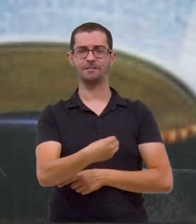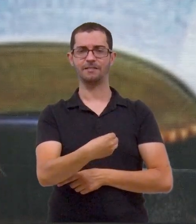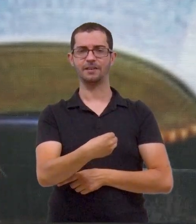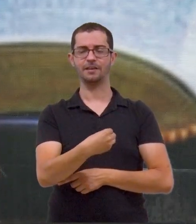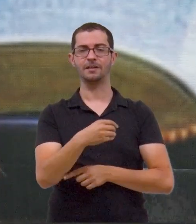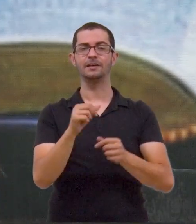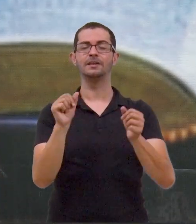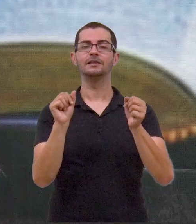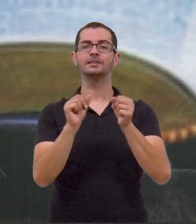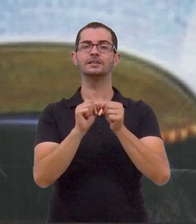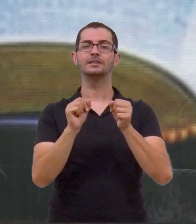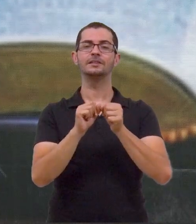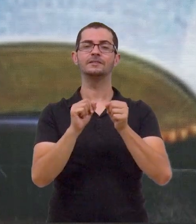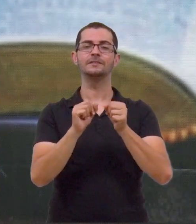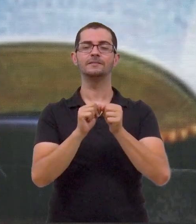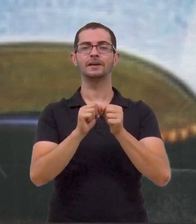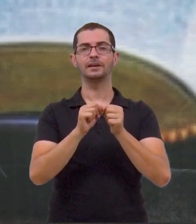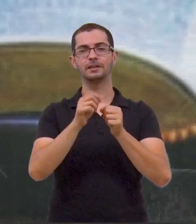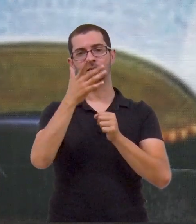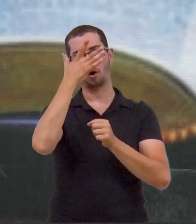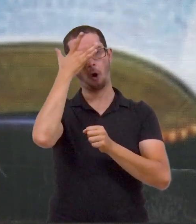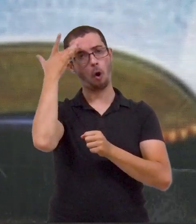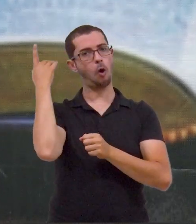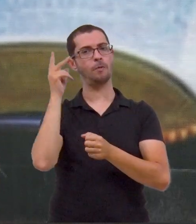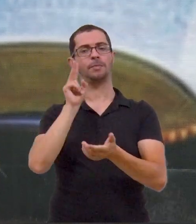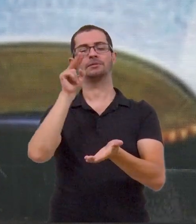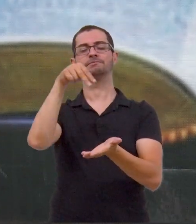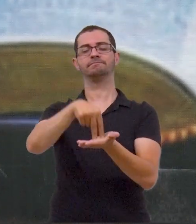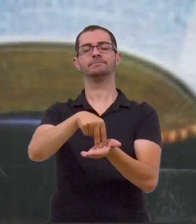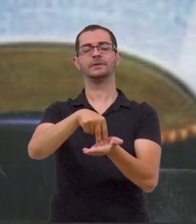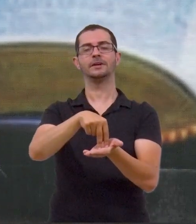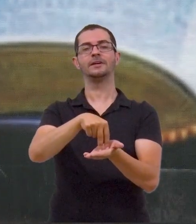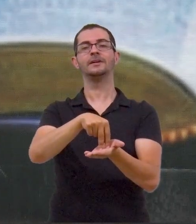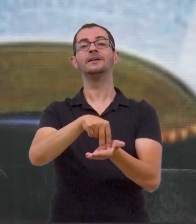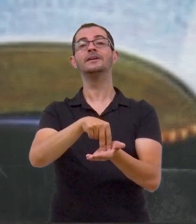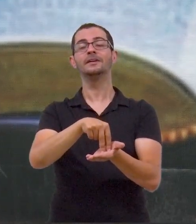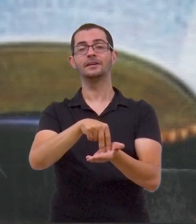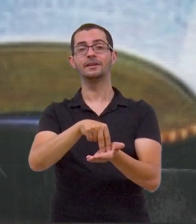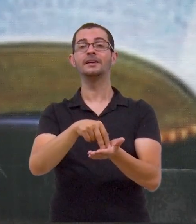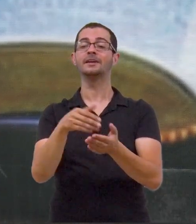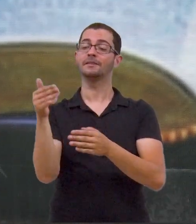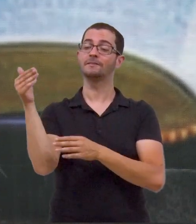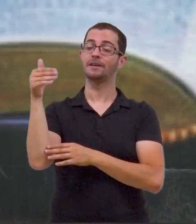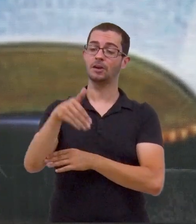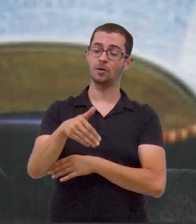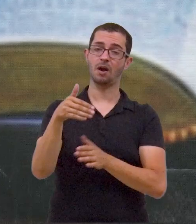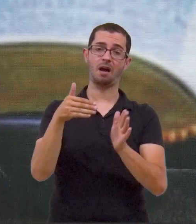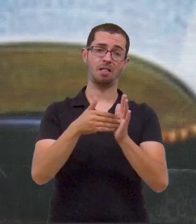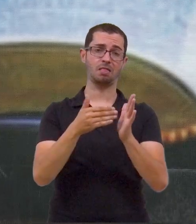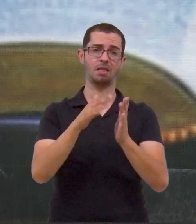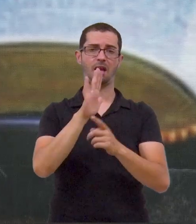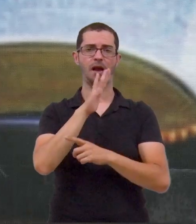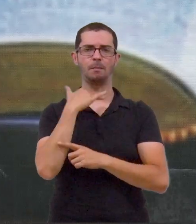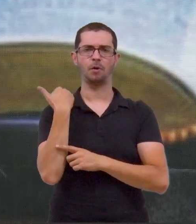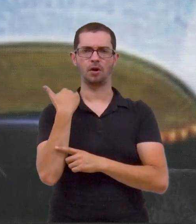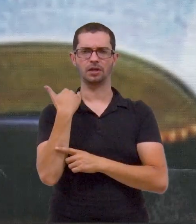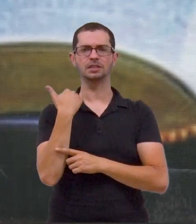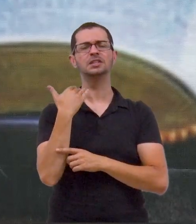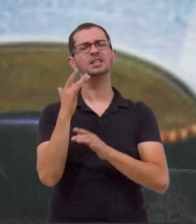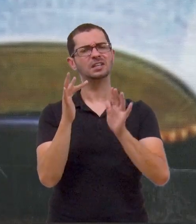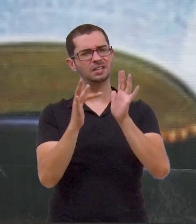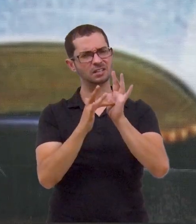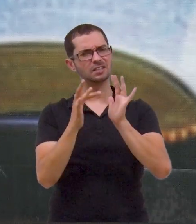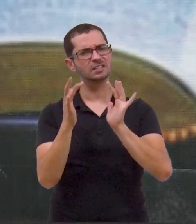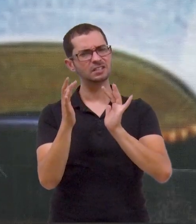se fez homem e foi até o reino da morte. Ele